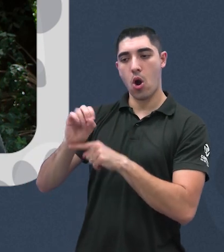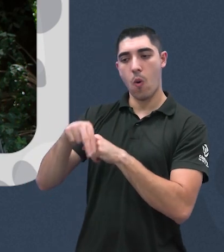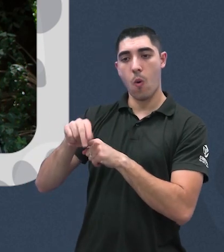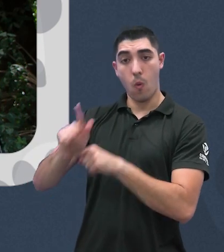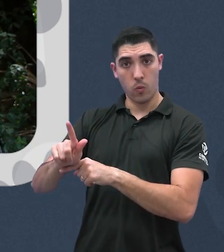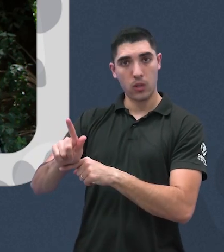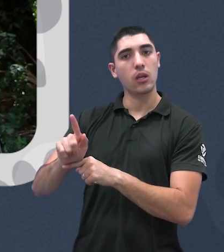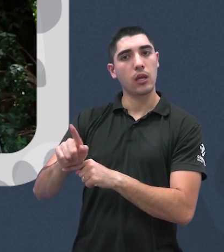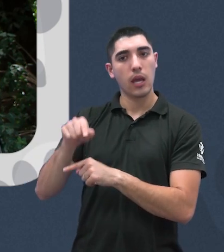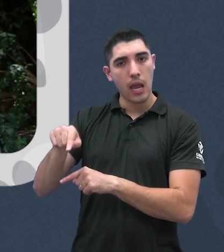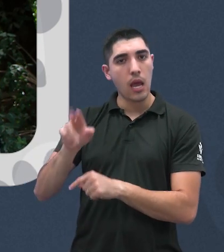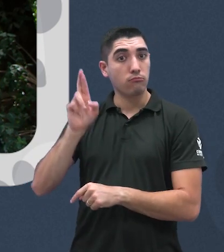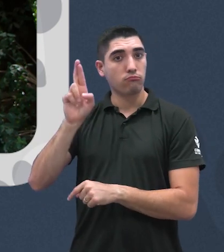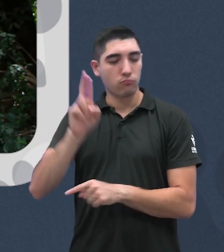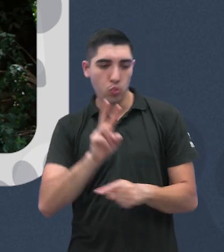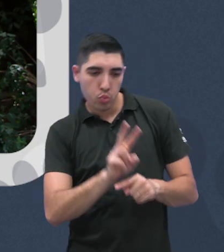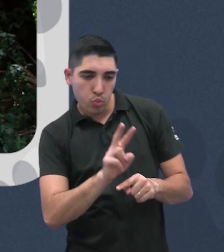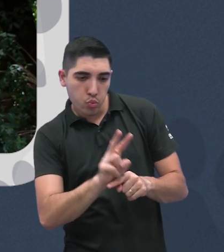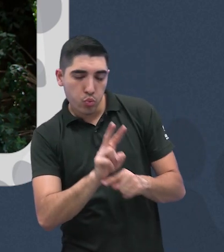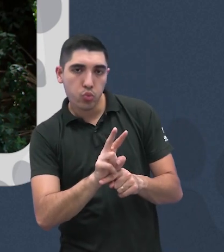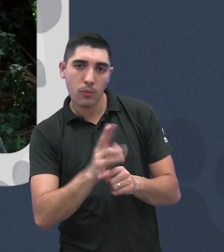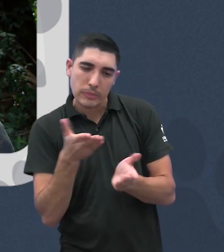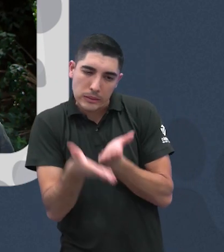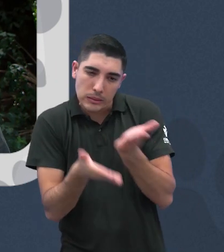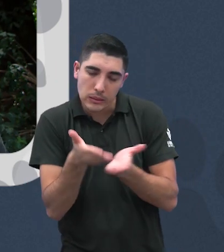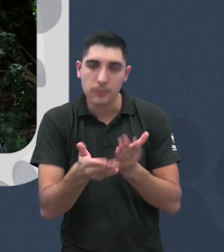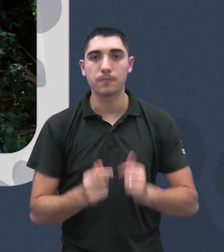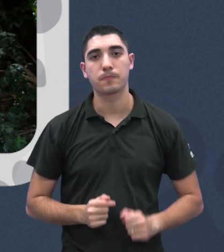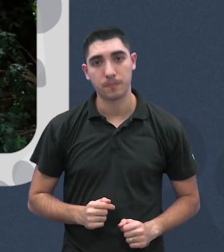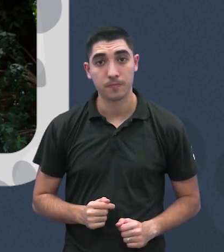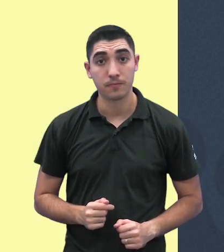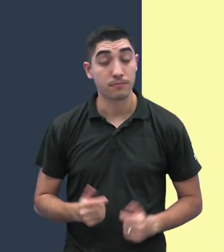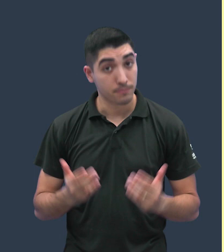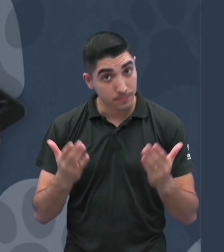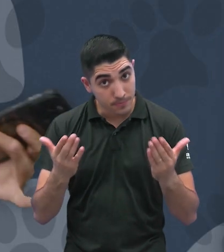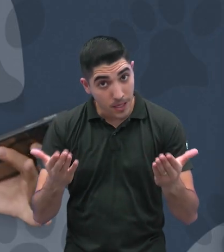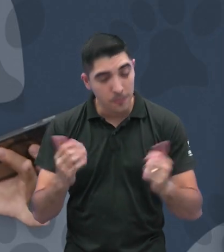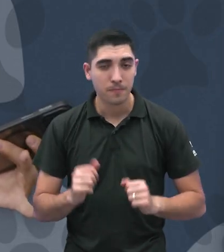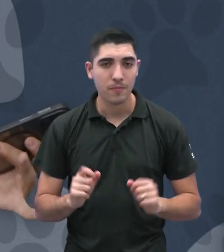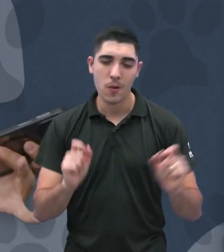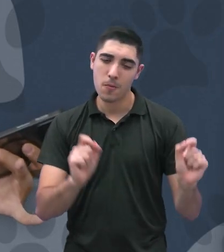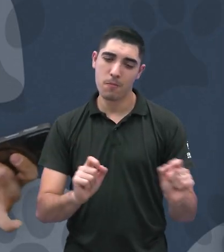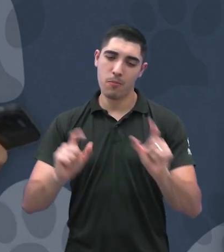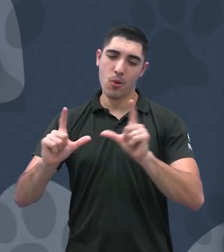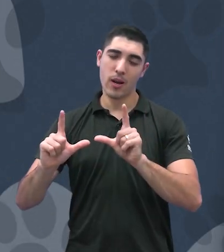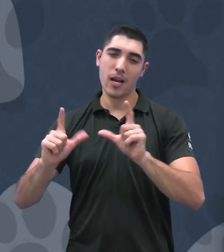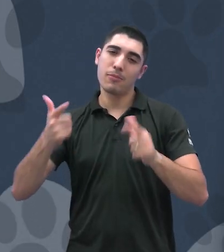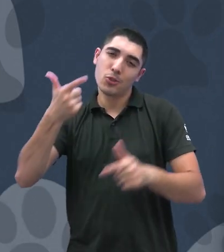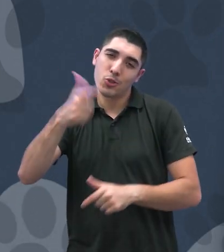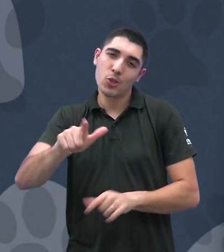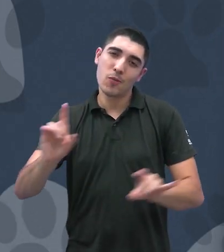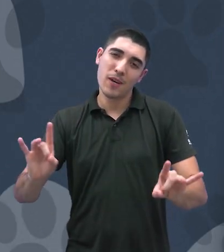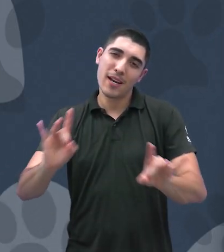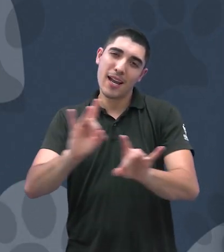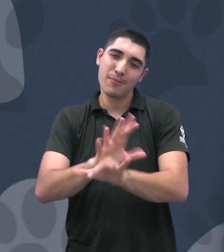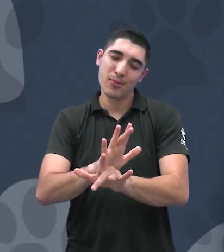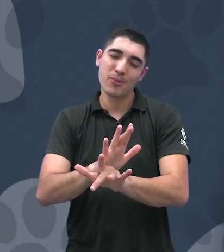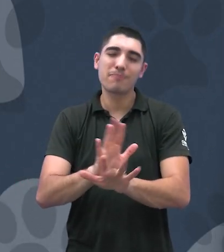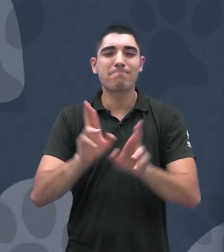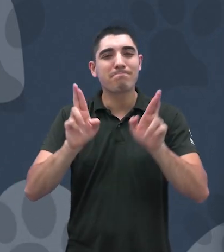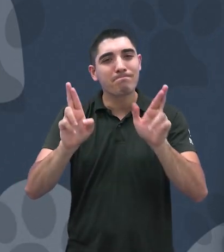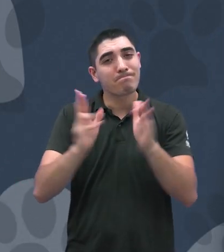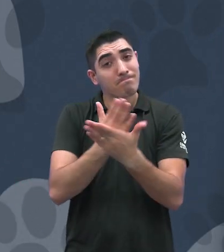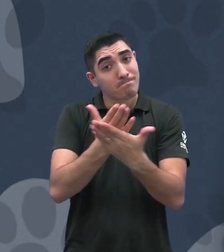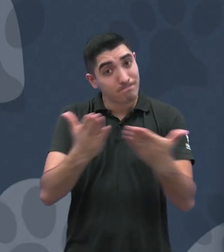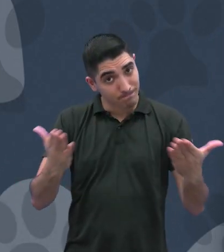que fazem esse trabalho de recuperação desses animais. E assim a gente encerra mais um Galeria Pet.